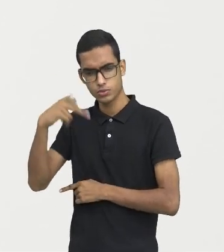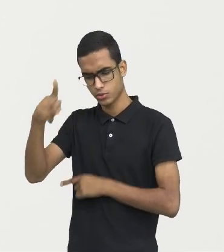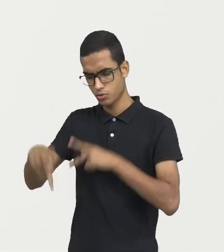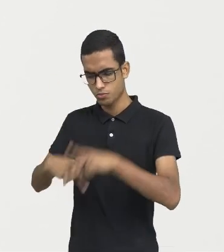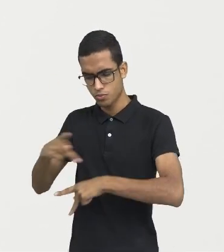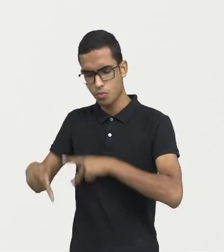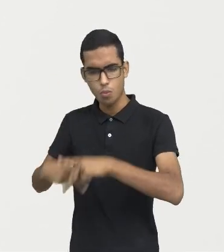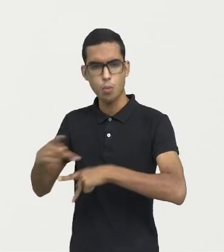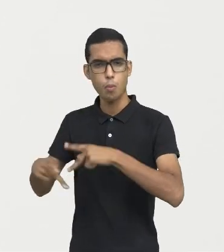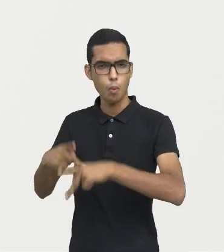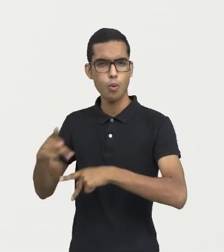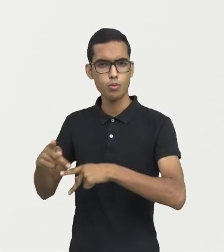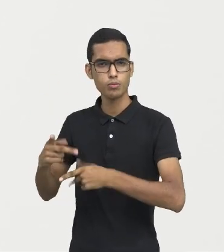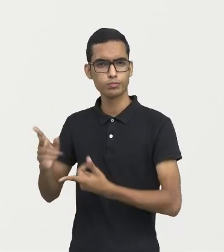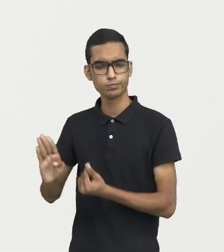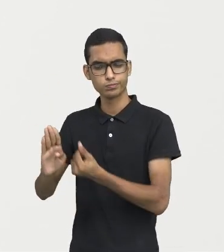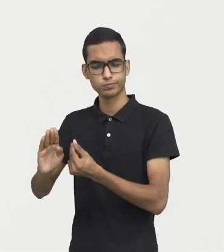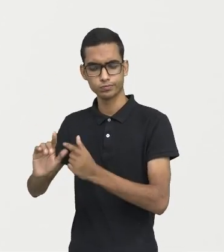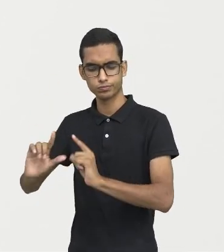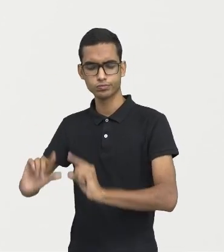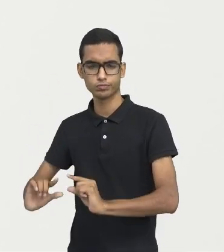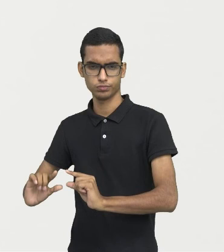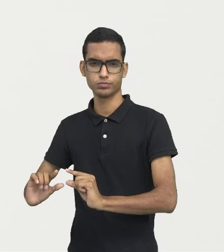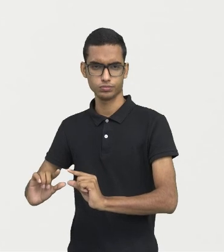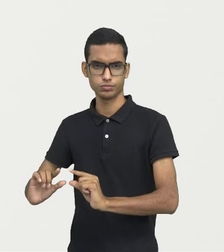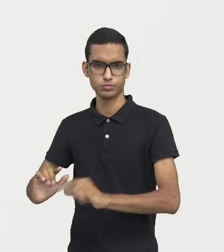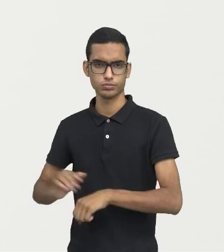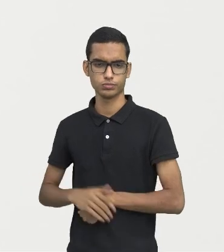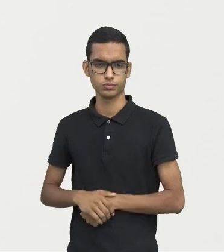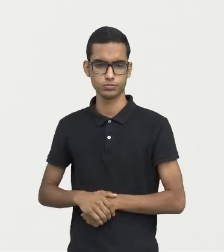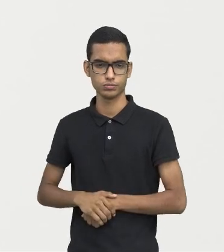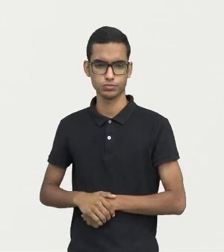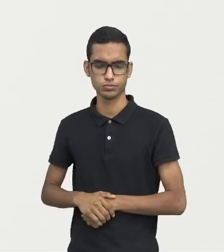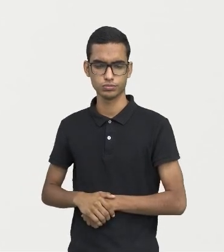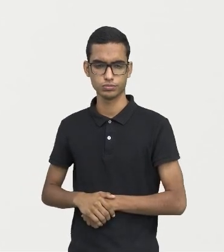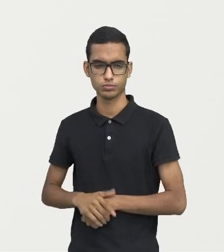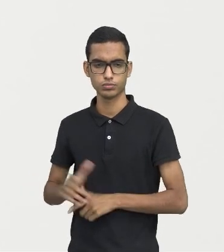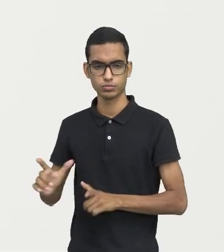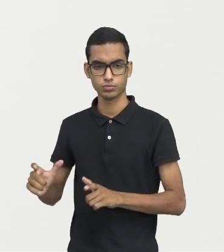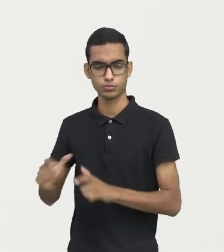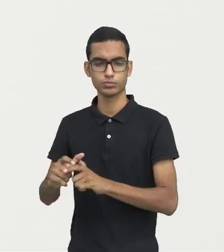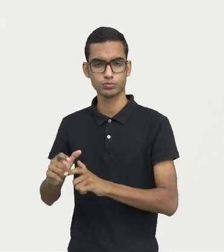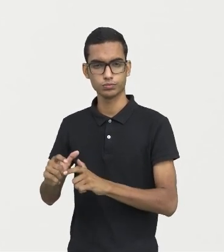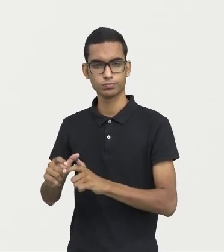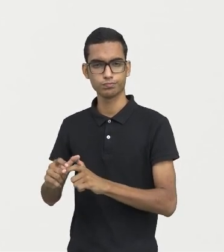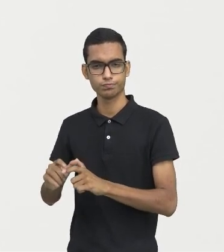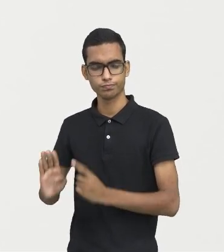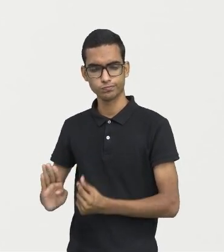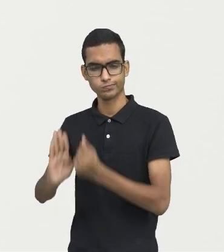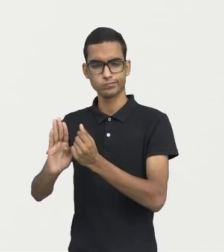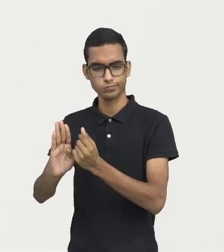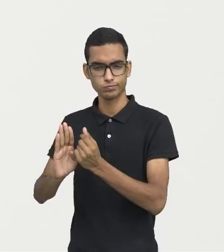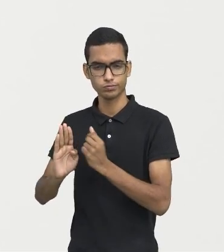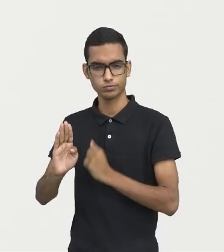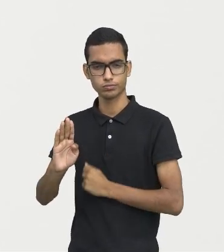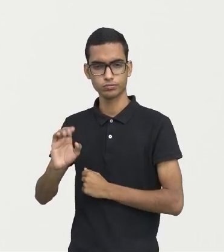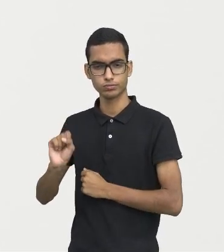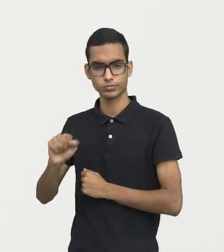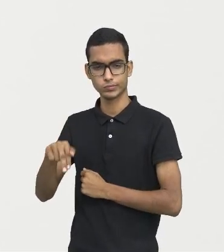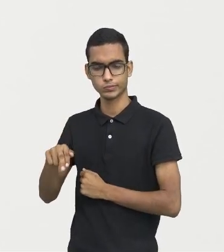período. E é justamente a pequena burguesia que os sans-culottes vão